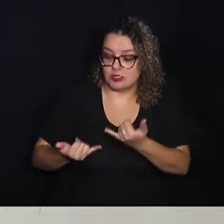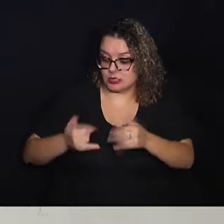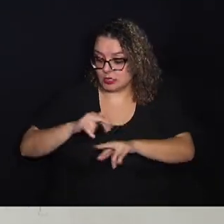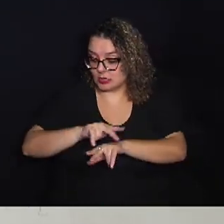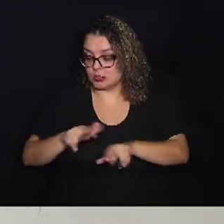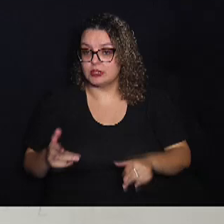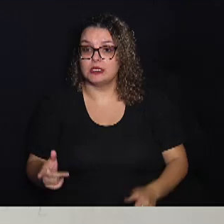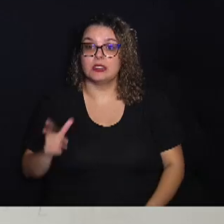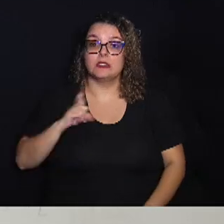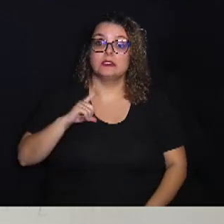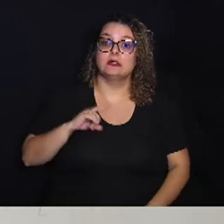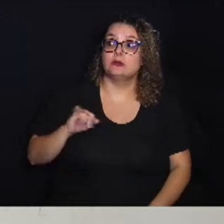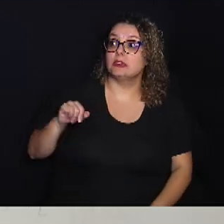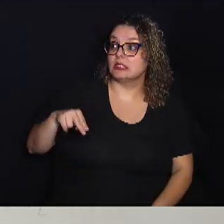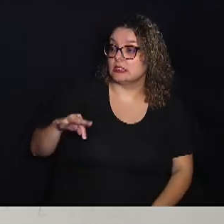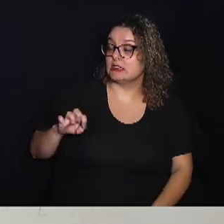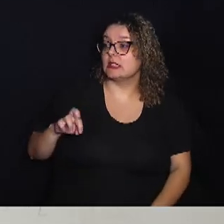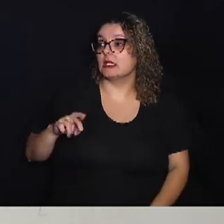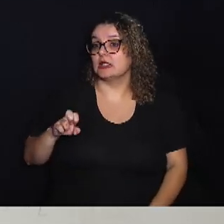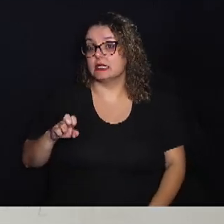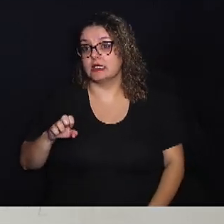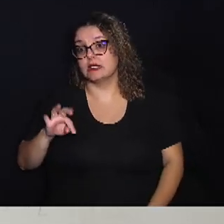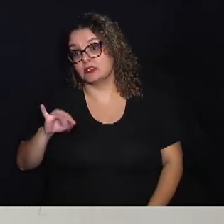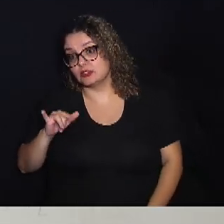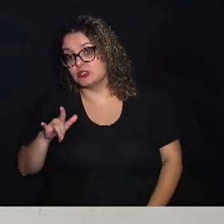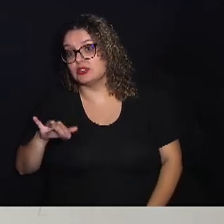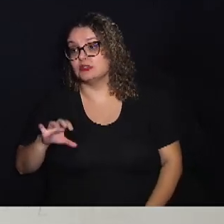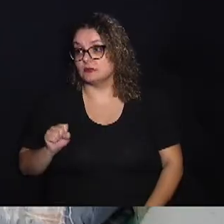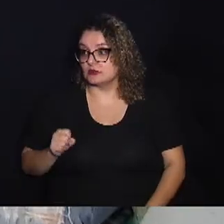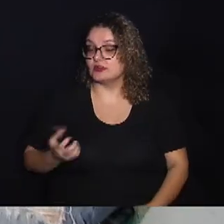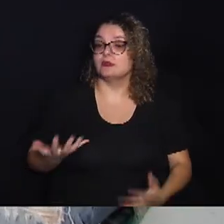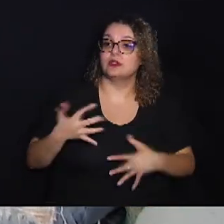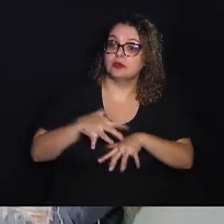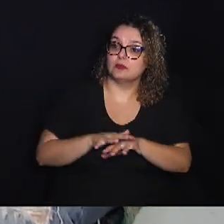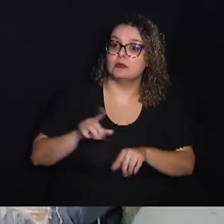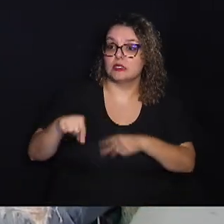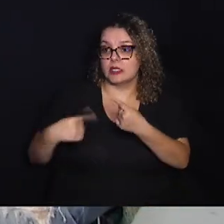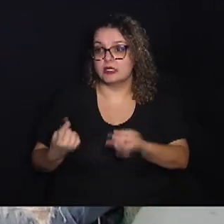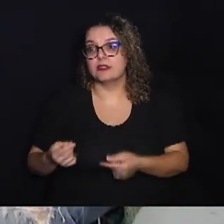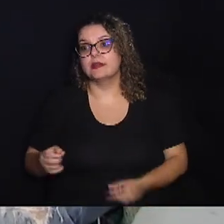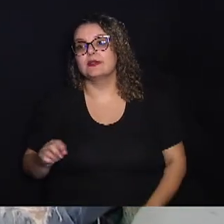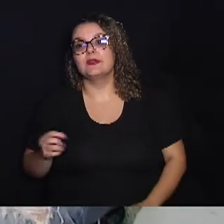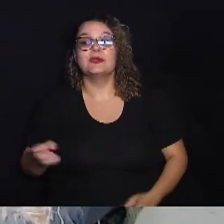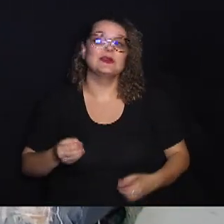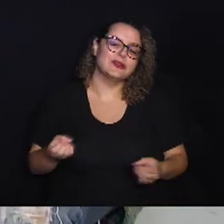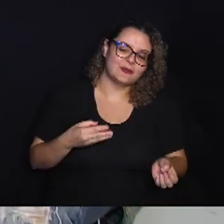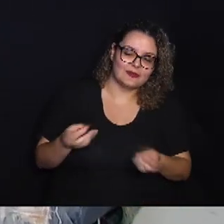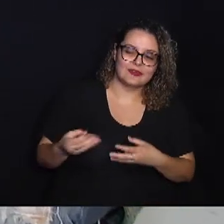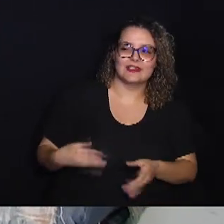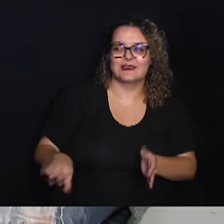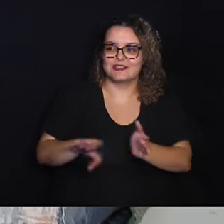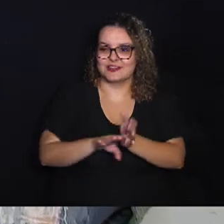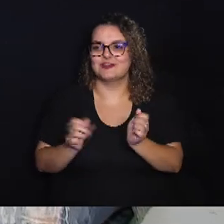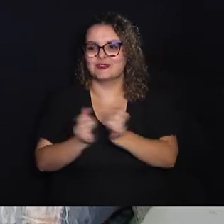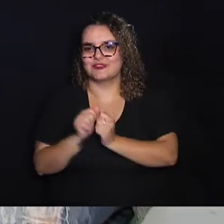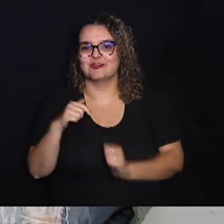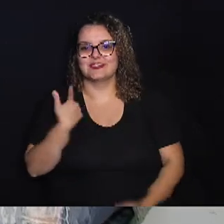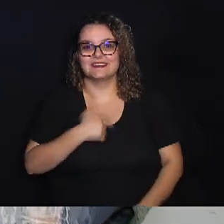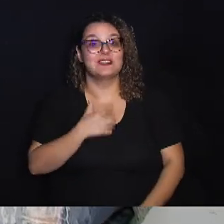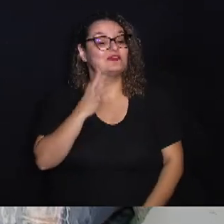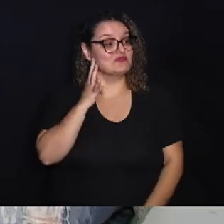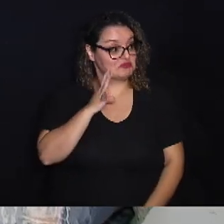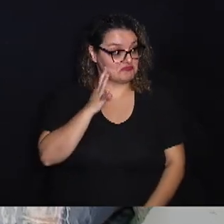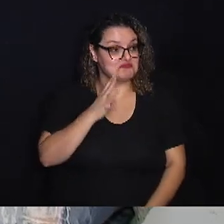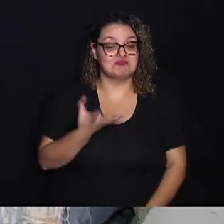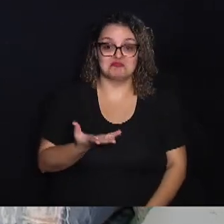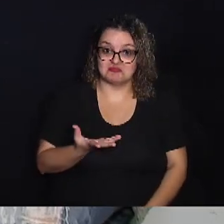tem jogos interativos que a gente vai conseguir incluir para eles e outras novidades que estão vindo aí conosco. Bacana,